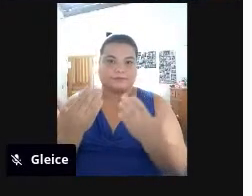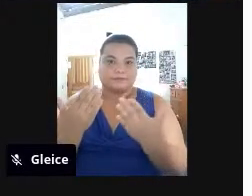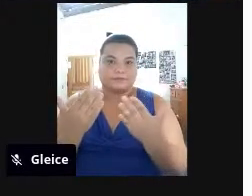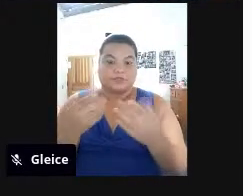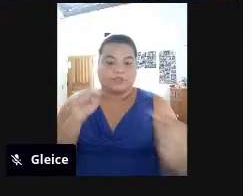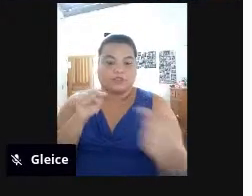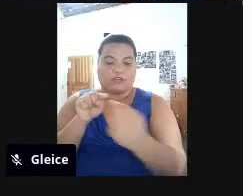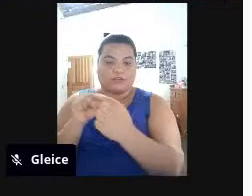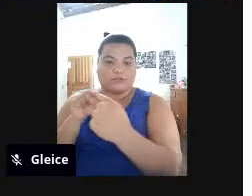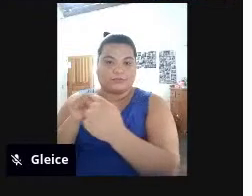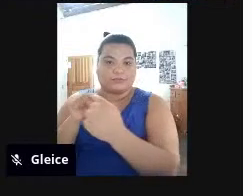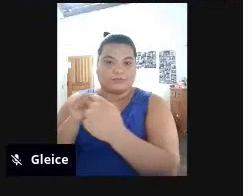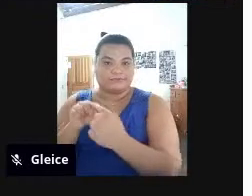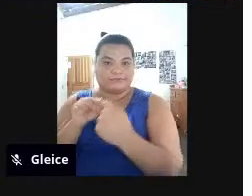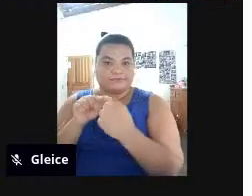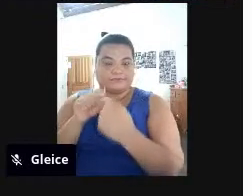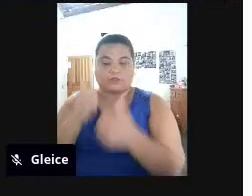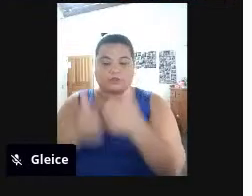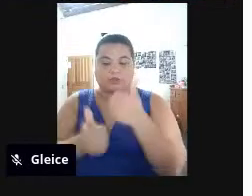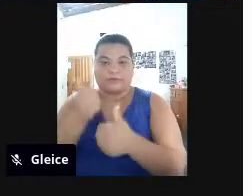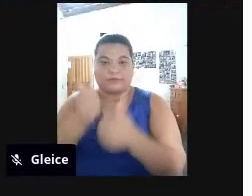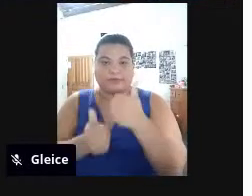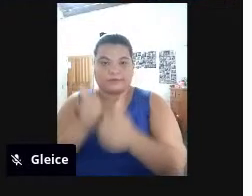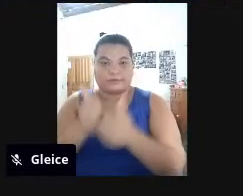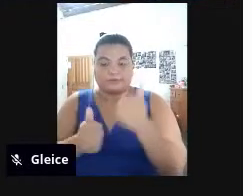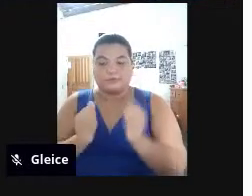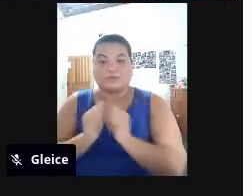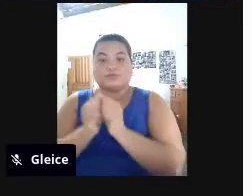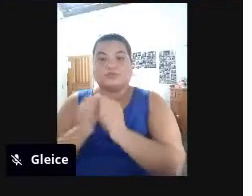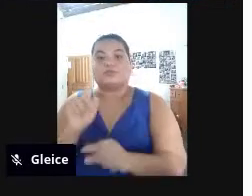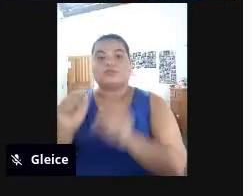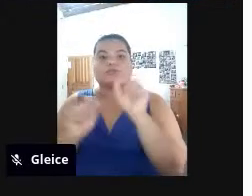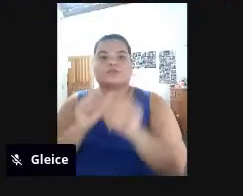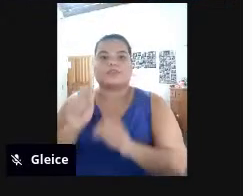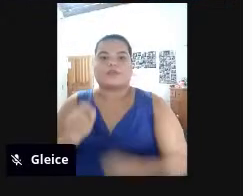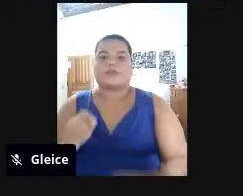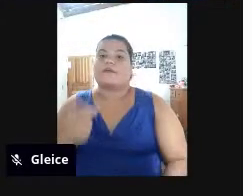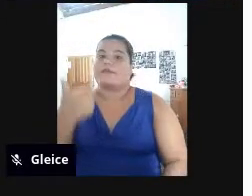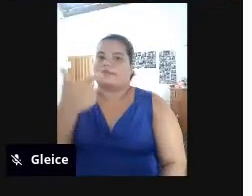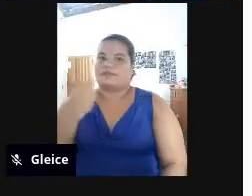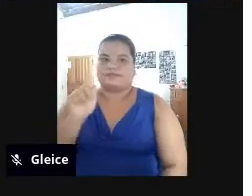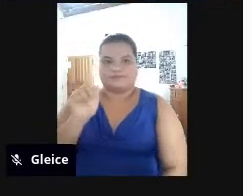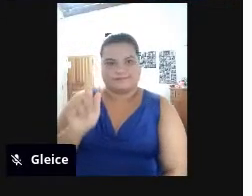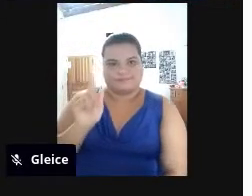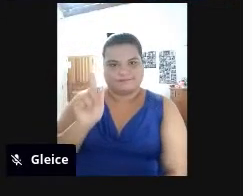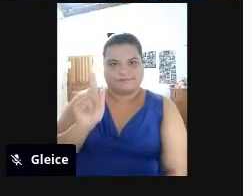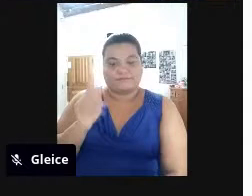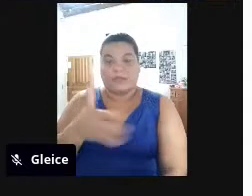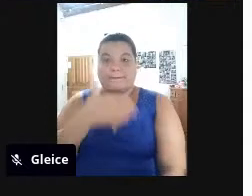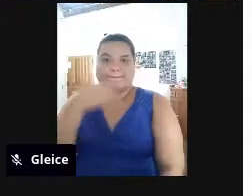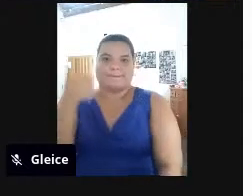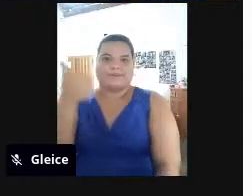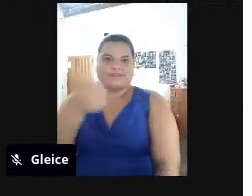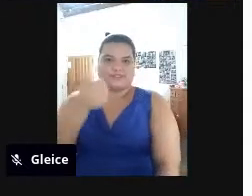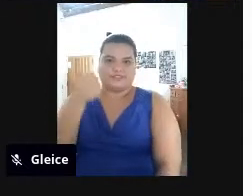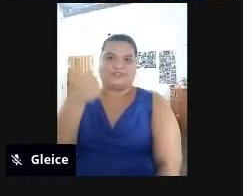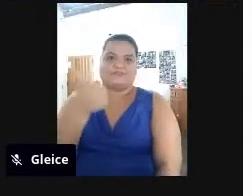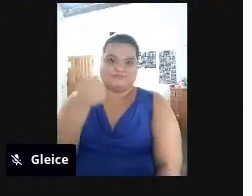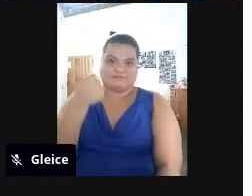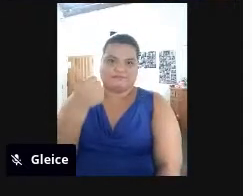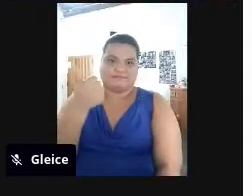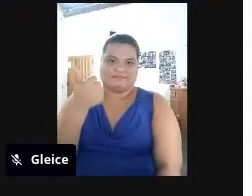combinação da proteína do arroz com a da ervilha, 2 gramas, até mesmo melhor do que a proteína isolada de